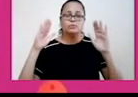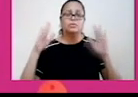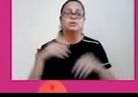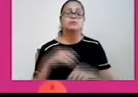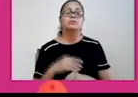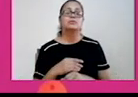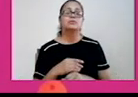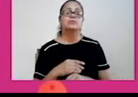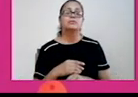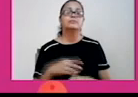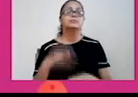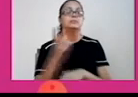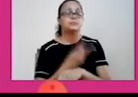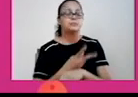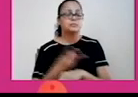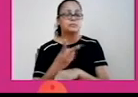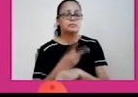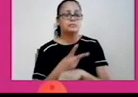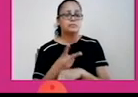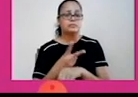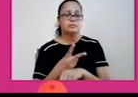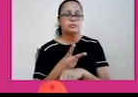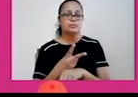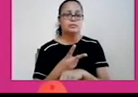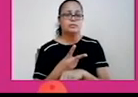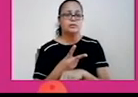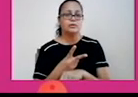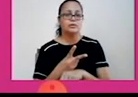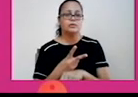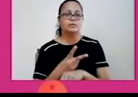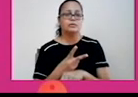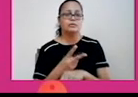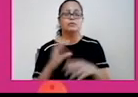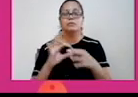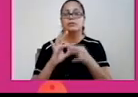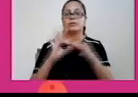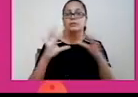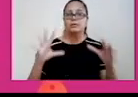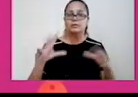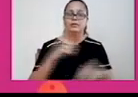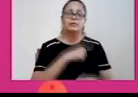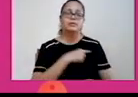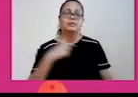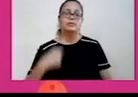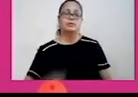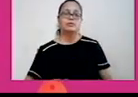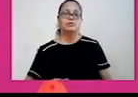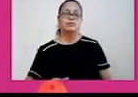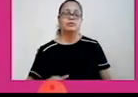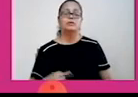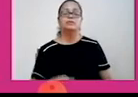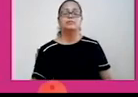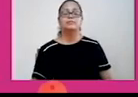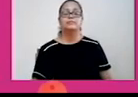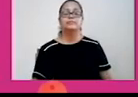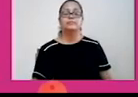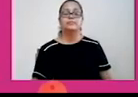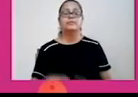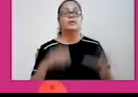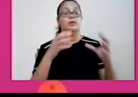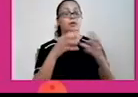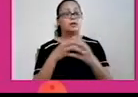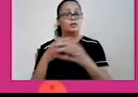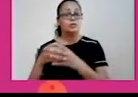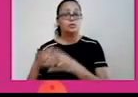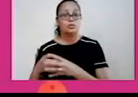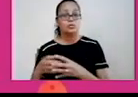aí a independência da China, né? Essa região. No entanto, esses grupos não